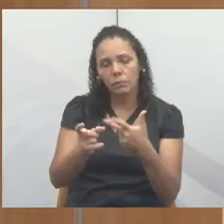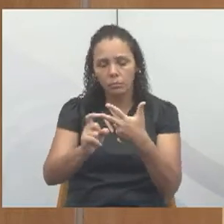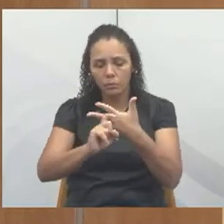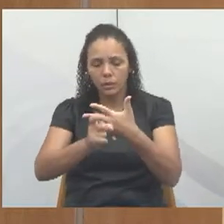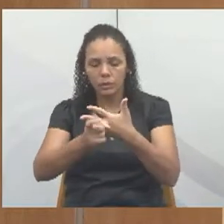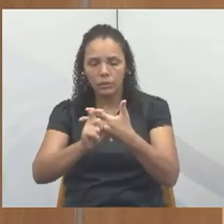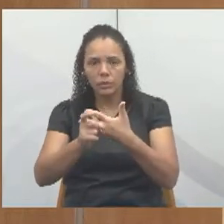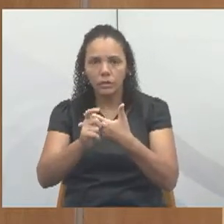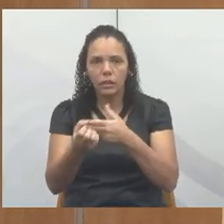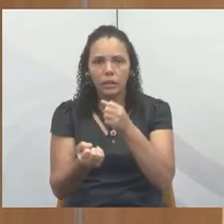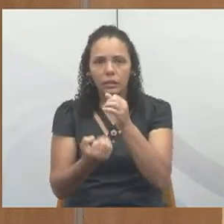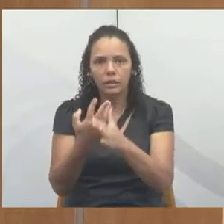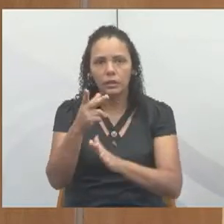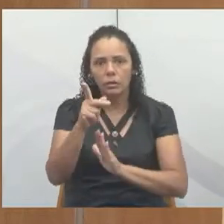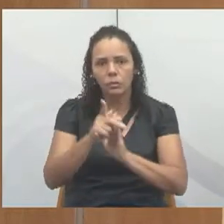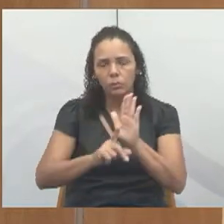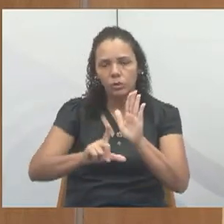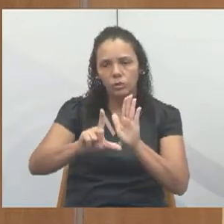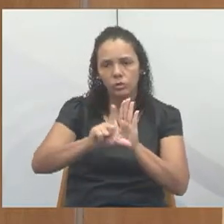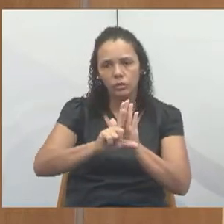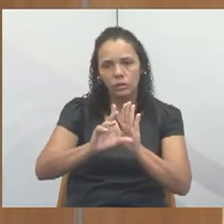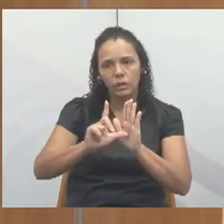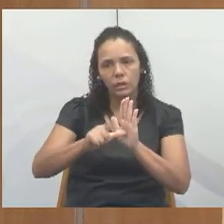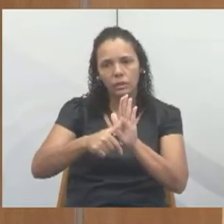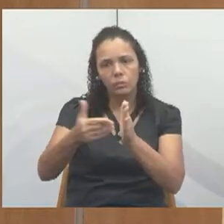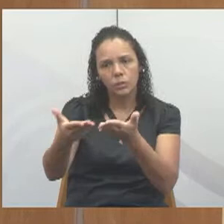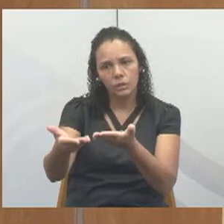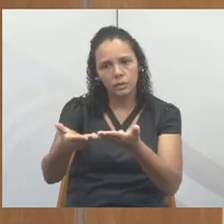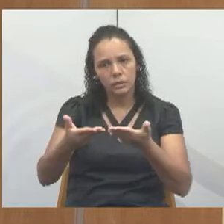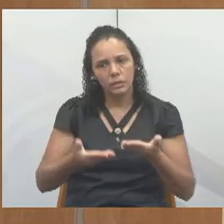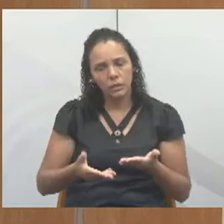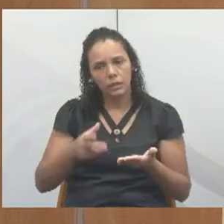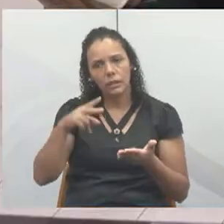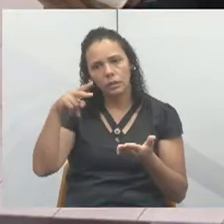traga para essa casa, para que essa casa autorize o orçamento municipal.